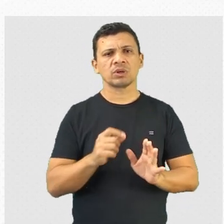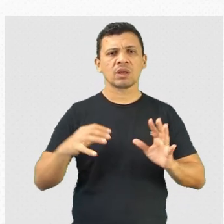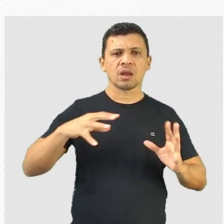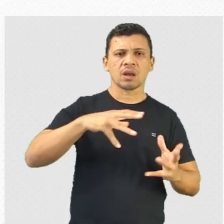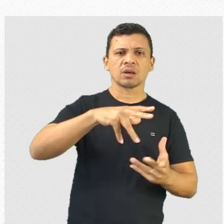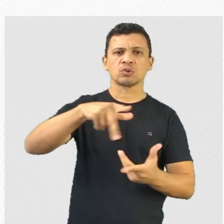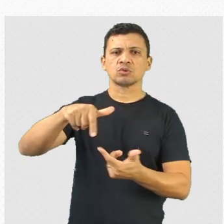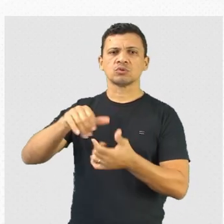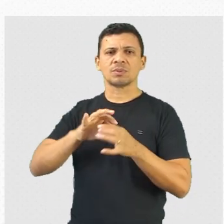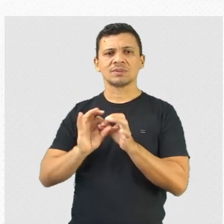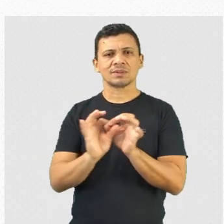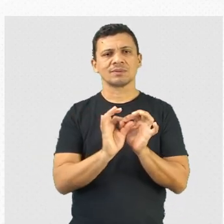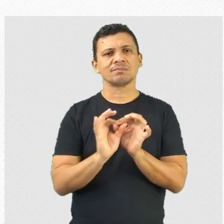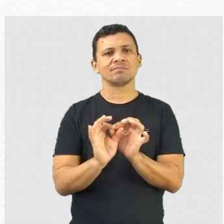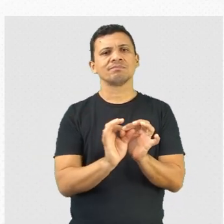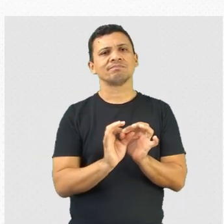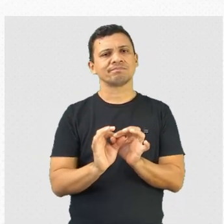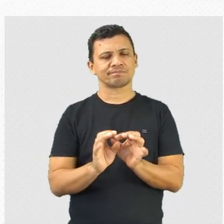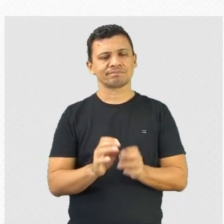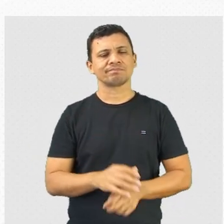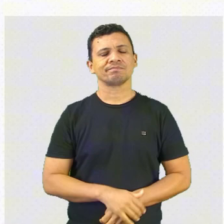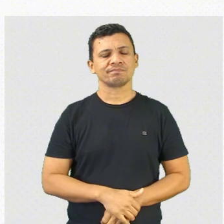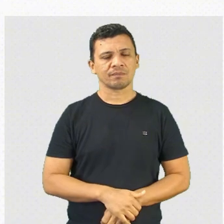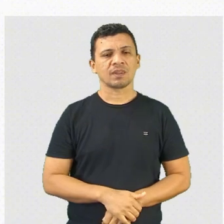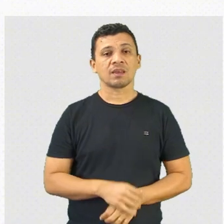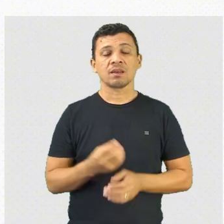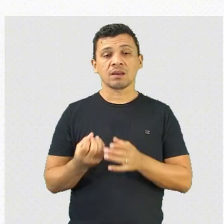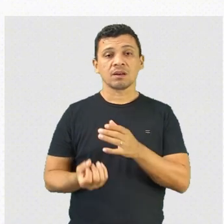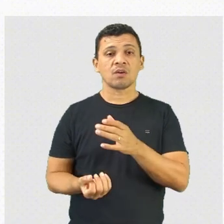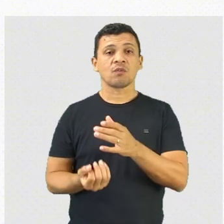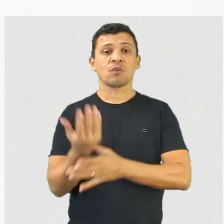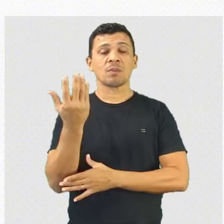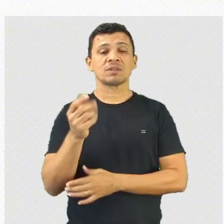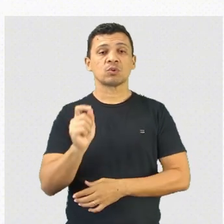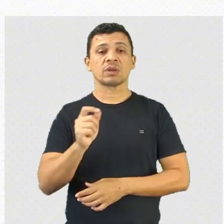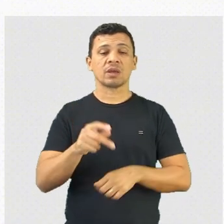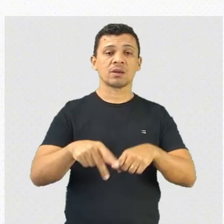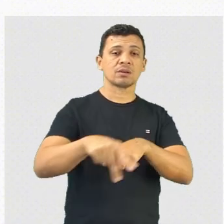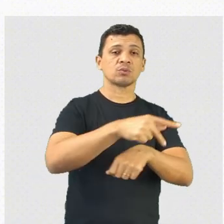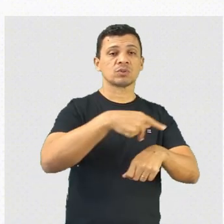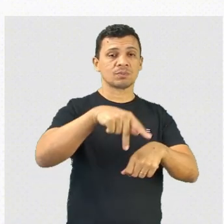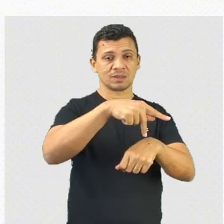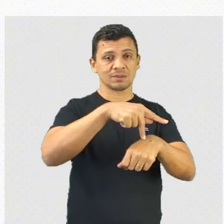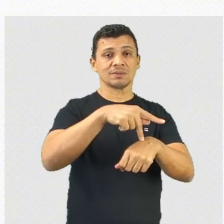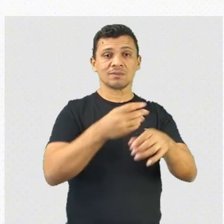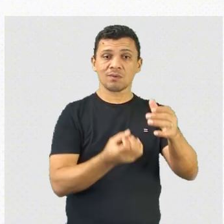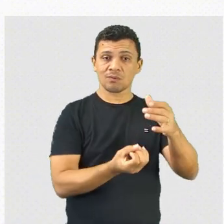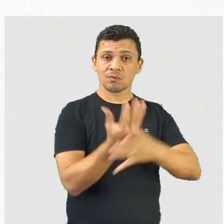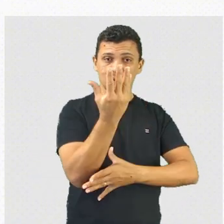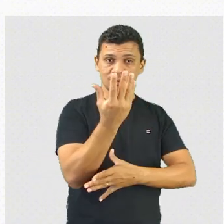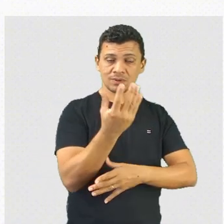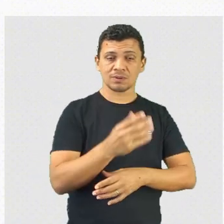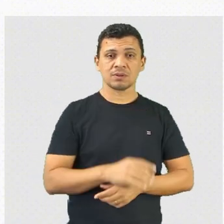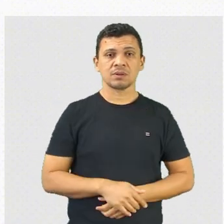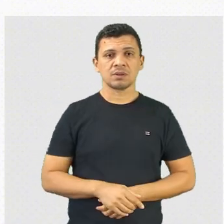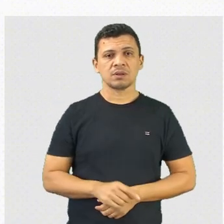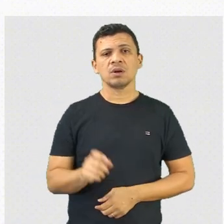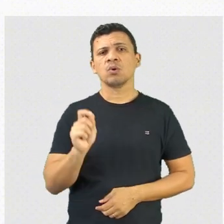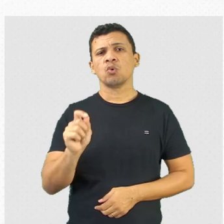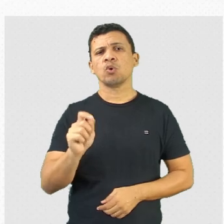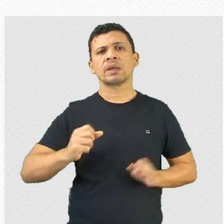globalização, como eu falei para vocês. Dentro da formação aí dos estados nacionais, uma coisa que